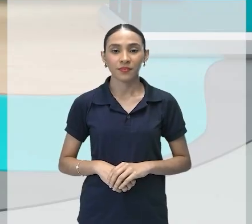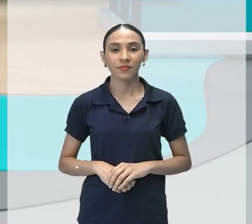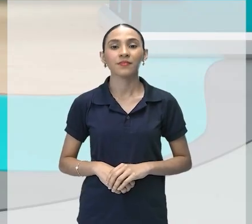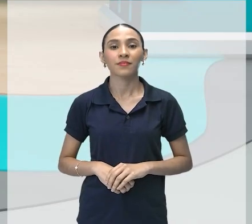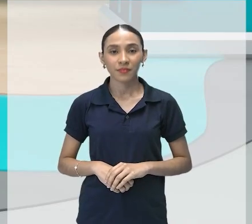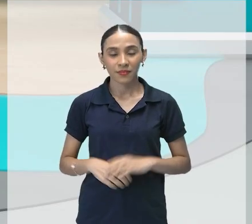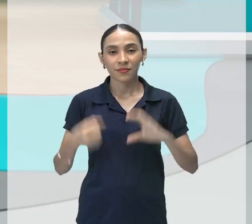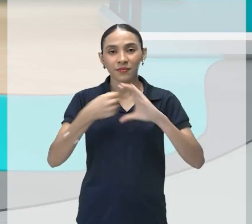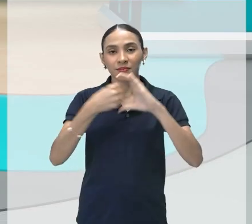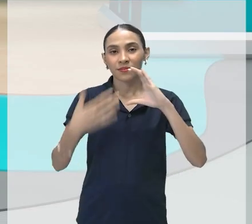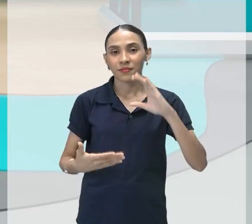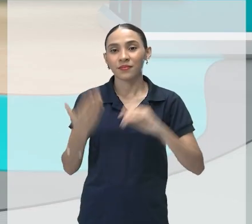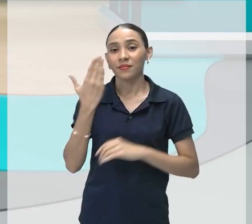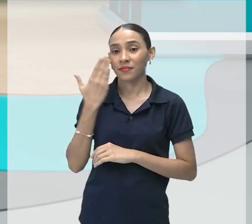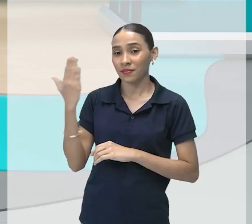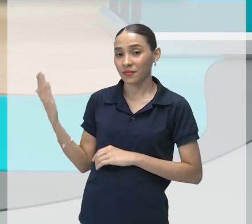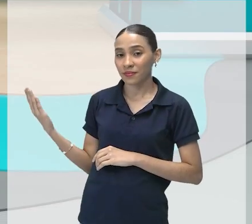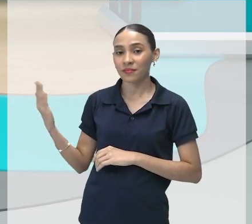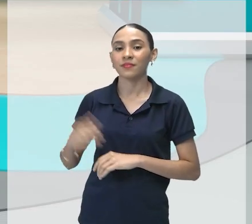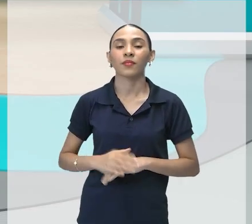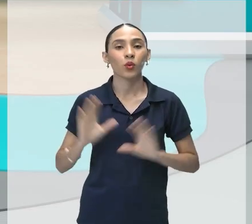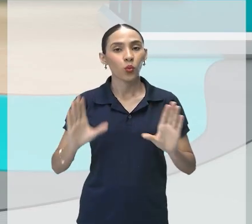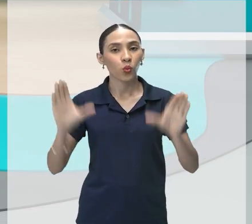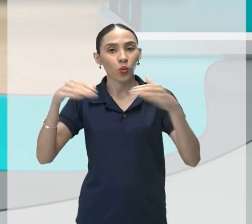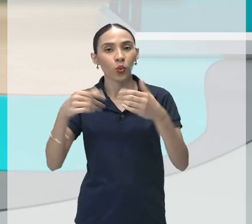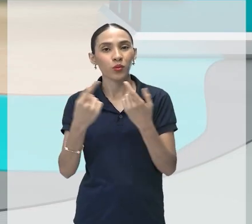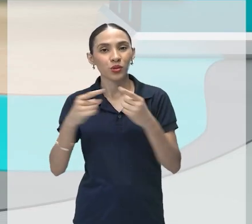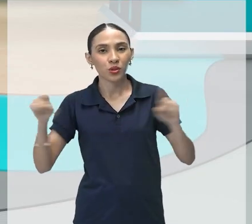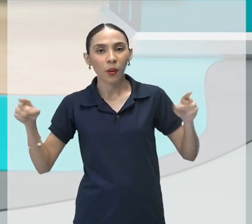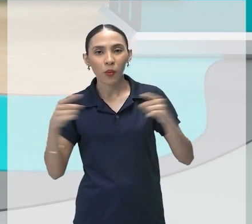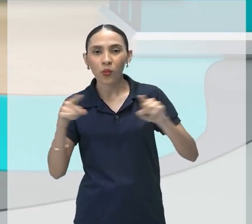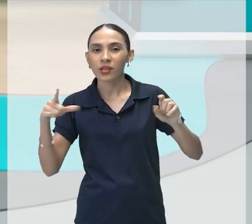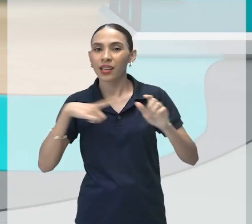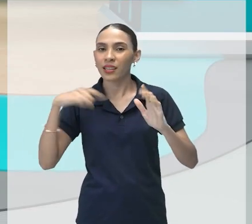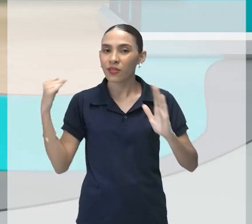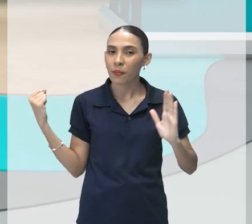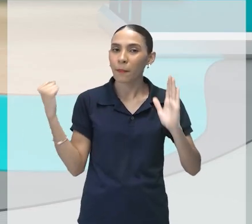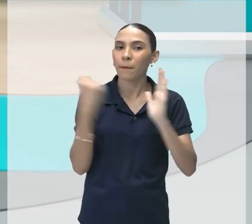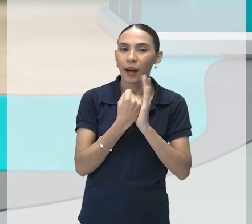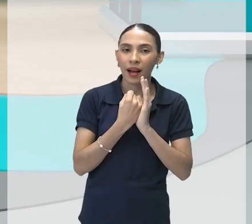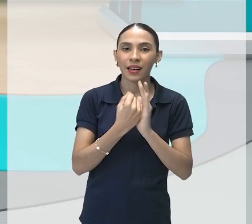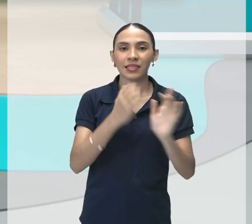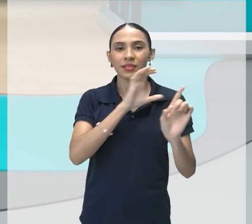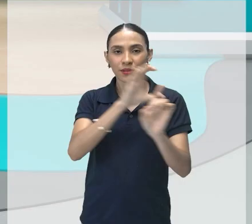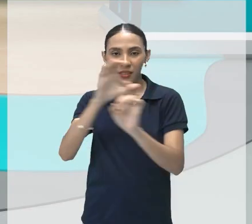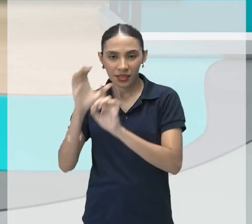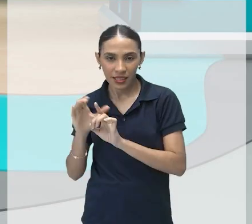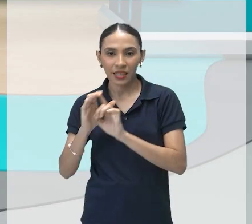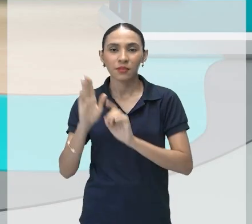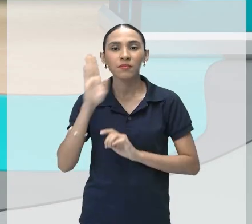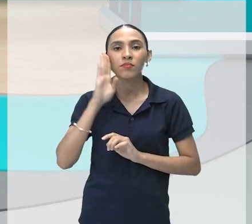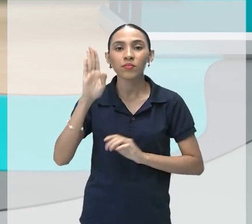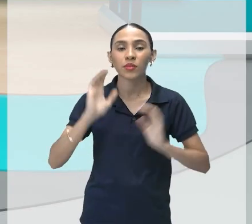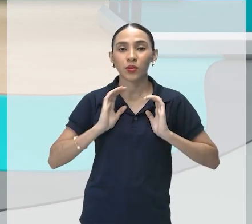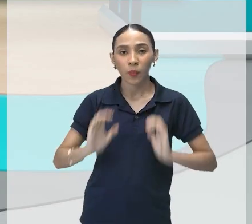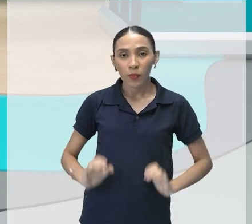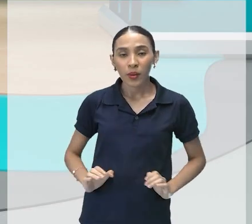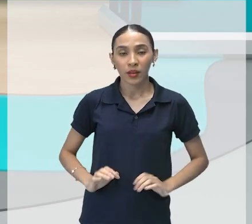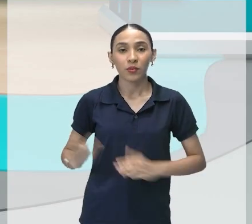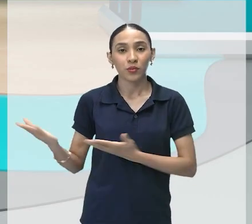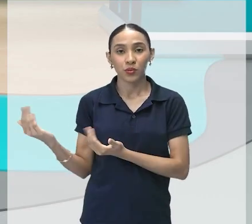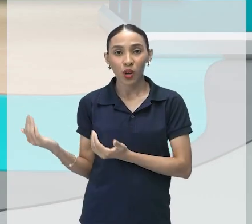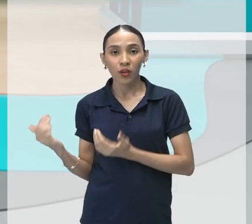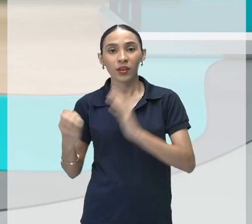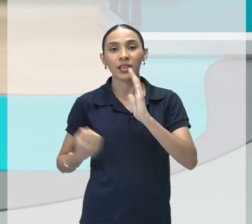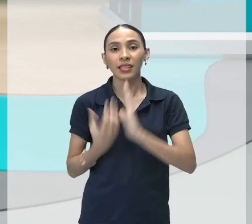Então, característica da Jovem Guarda. A Jovem Guarda deixou marcas no comportamento dos adolescentes,